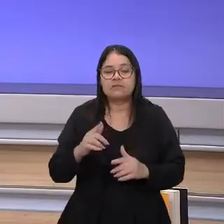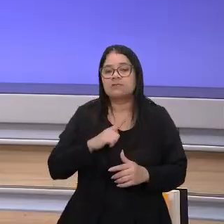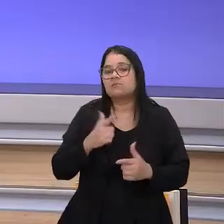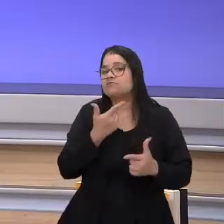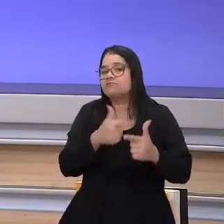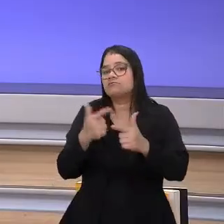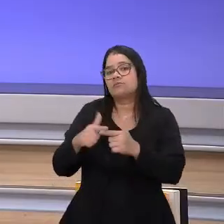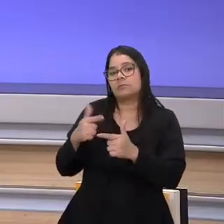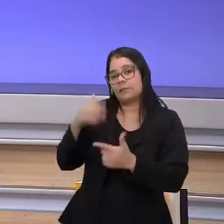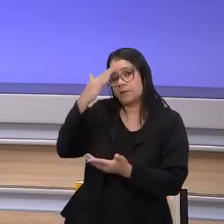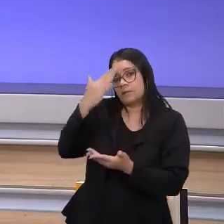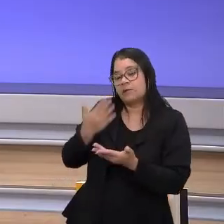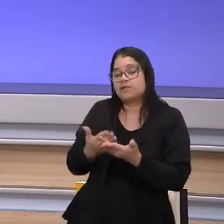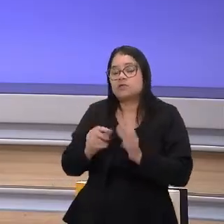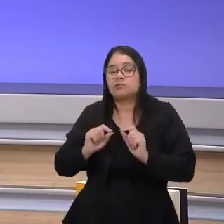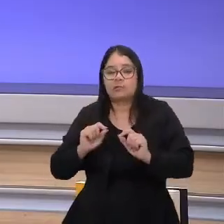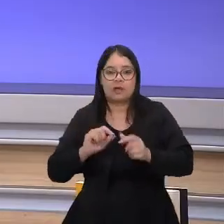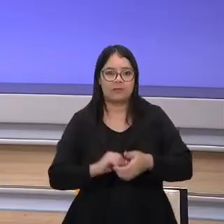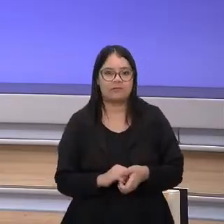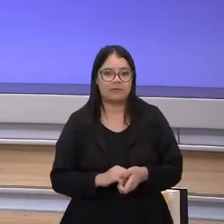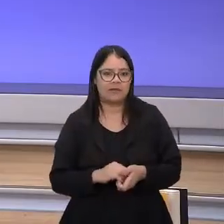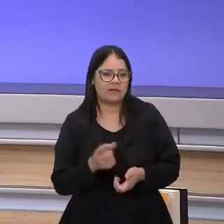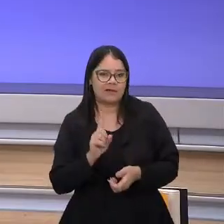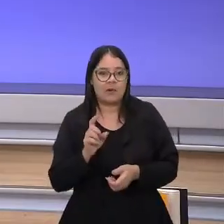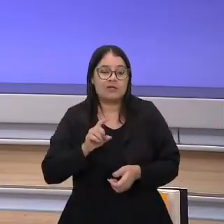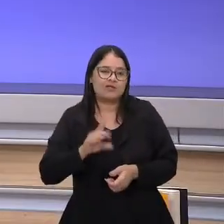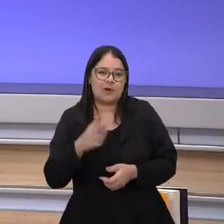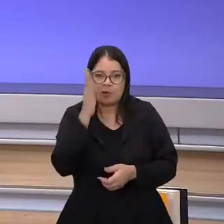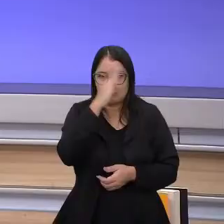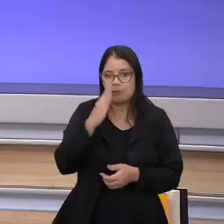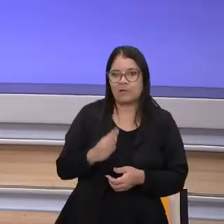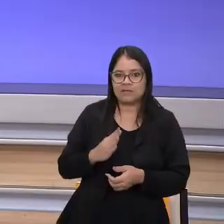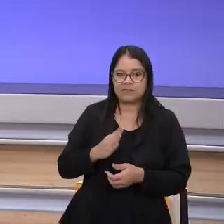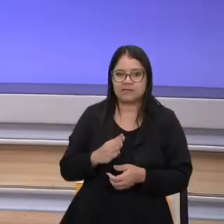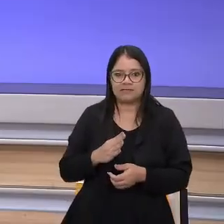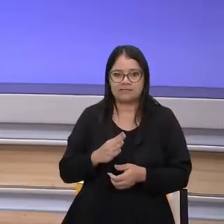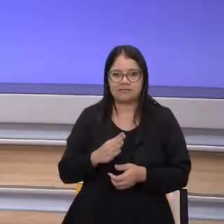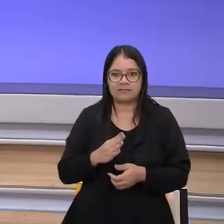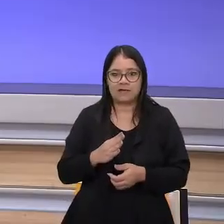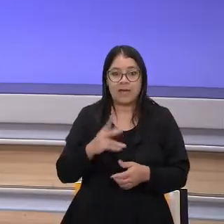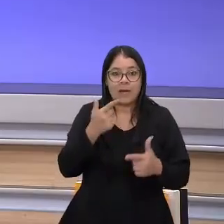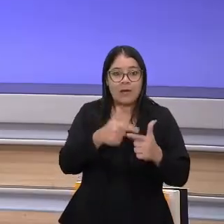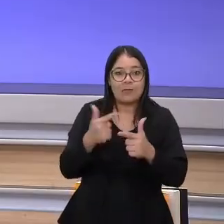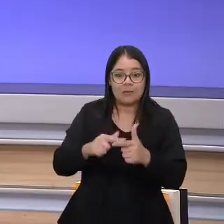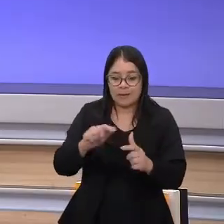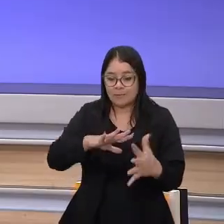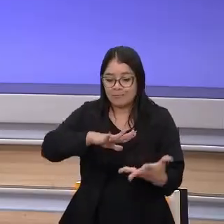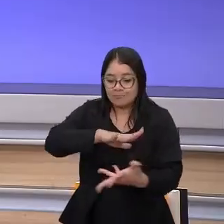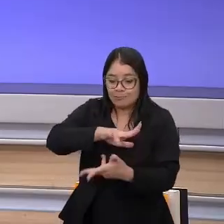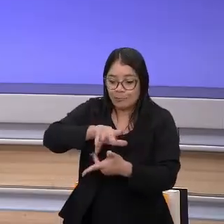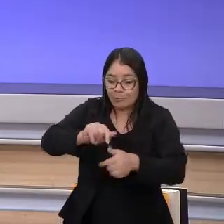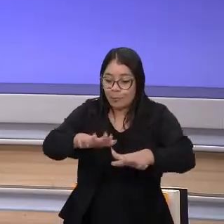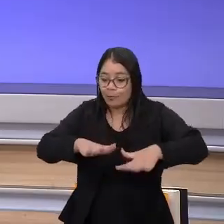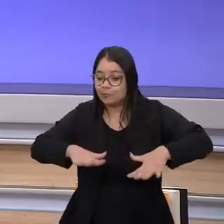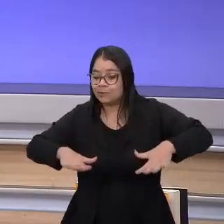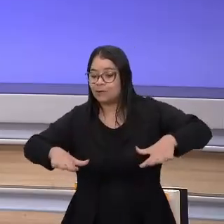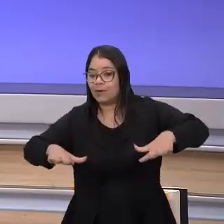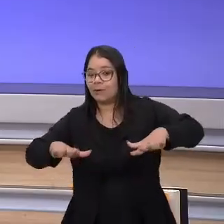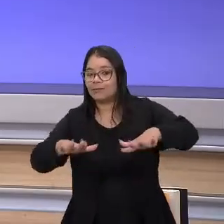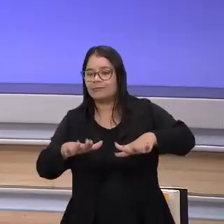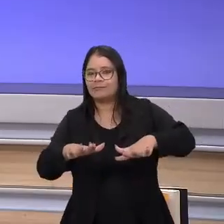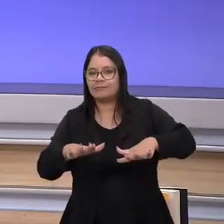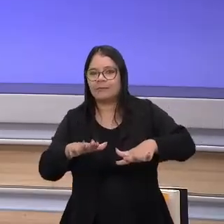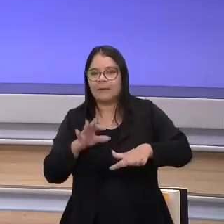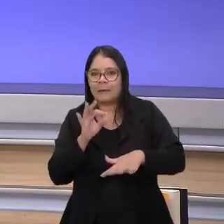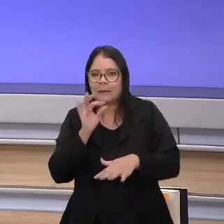eu acredito que não é somente no Brasil. Eu acho que esse problema é um problema mundial. Bitucas de